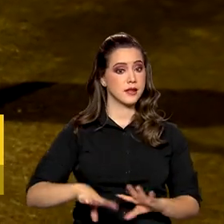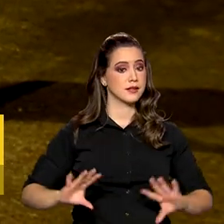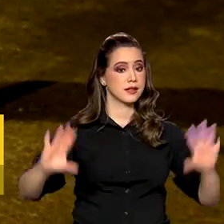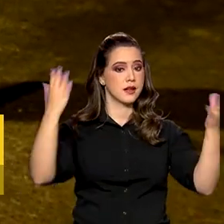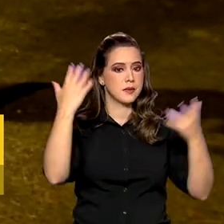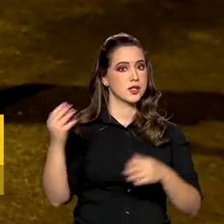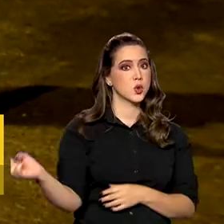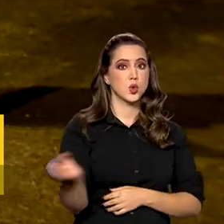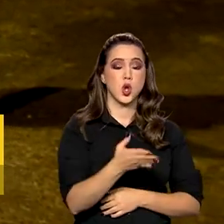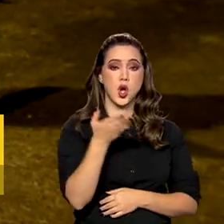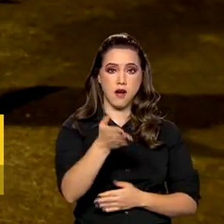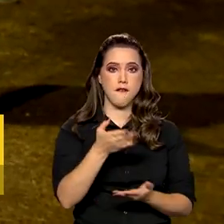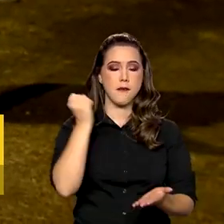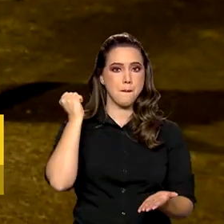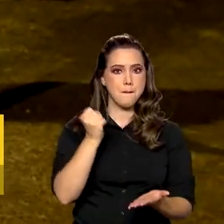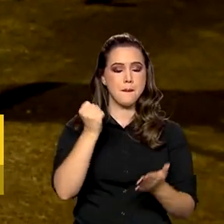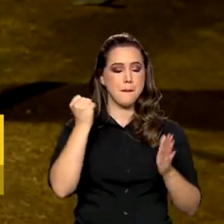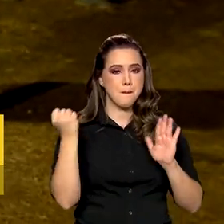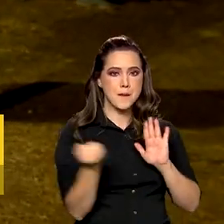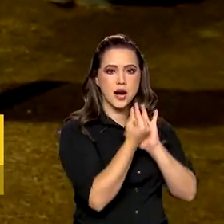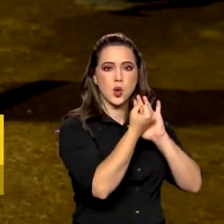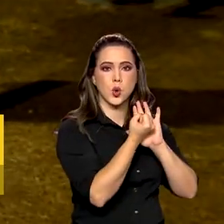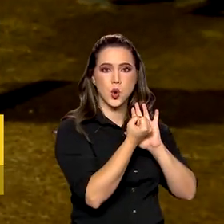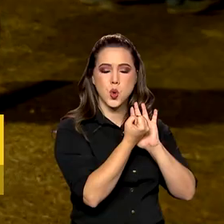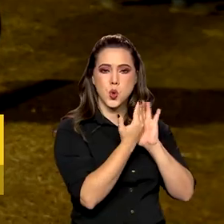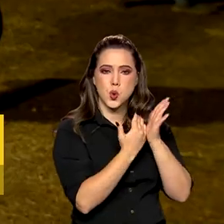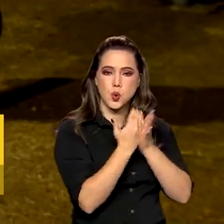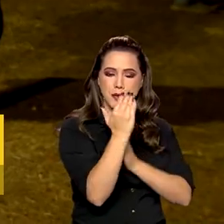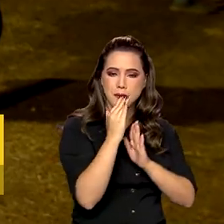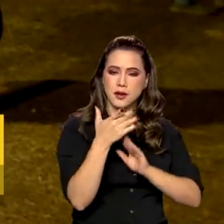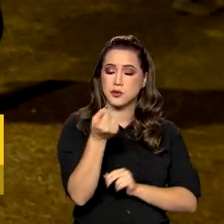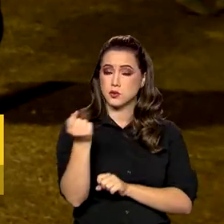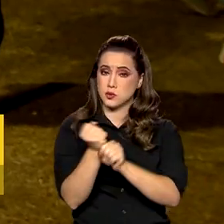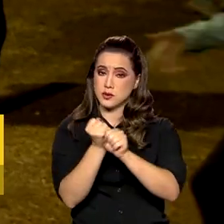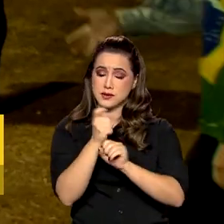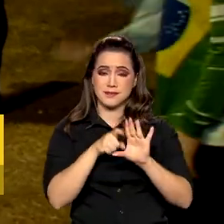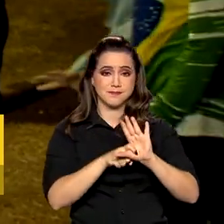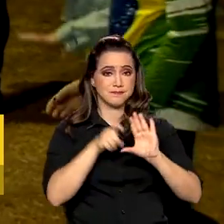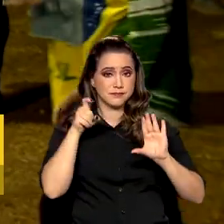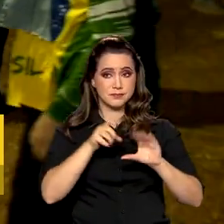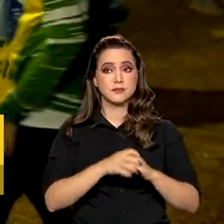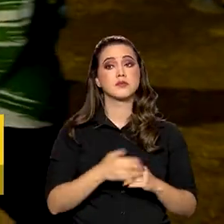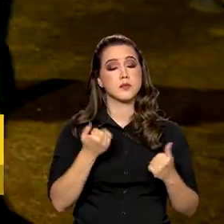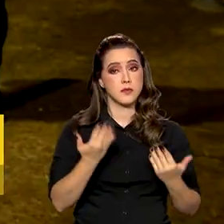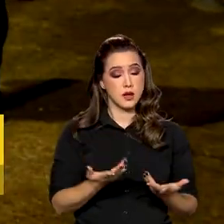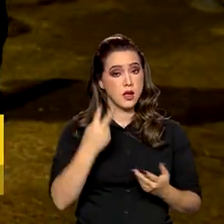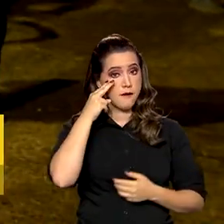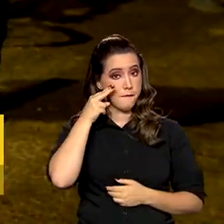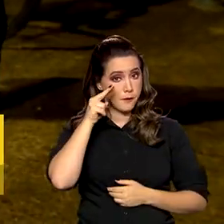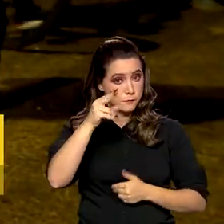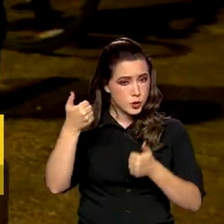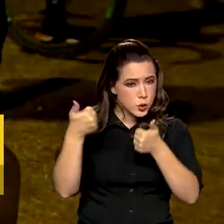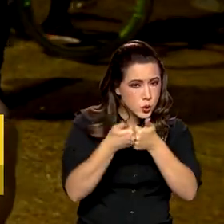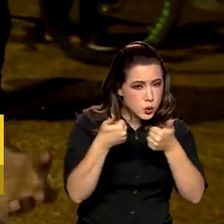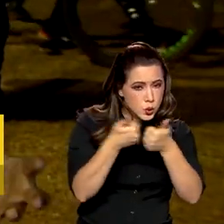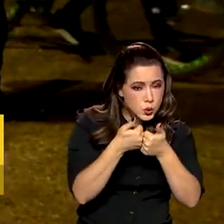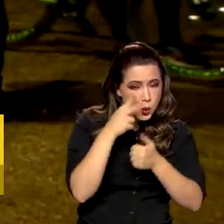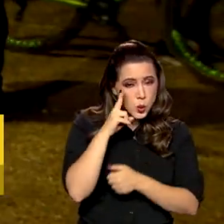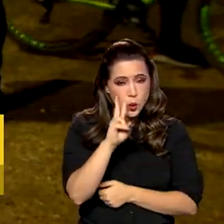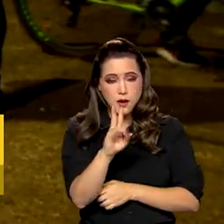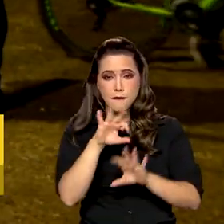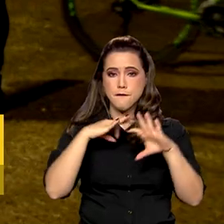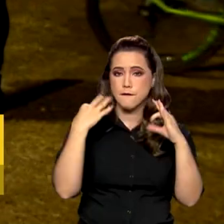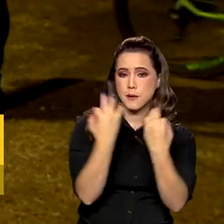Brasil oficializou a abertura das comemorações do bicentenário da independência e foi visto de perto por